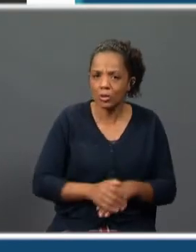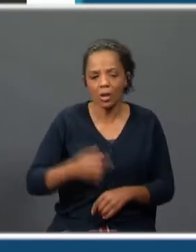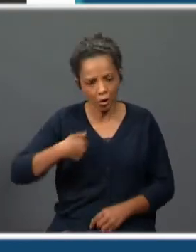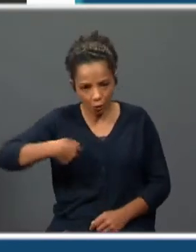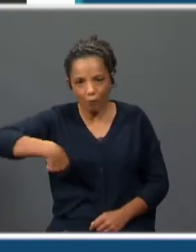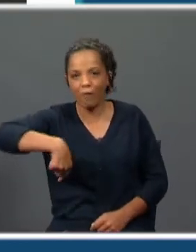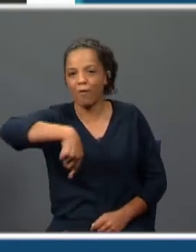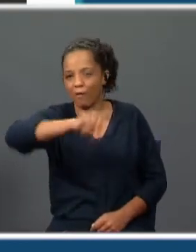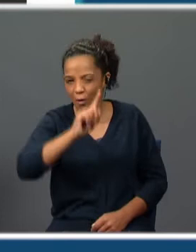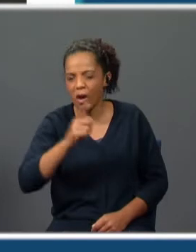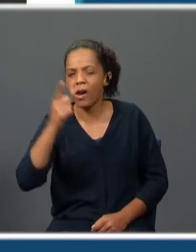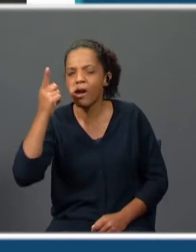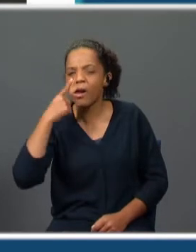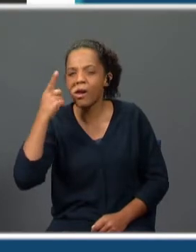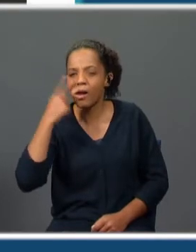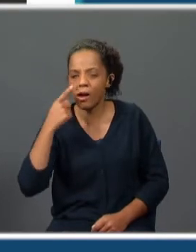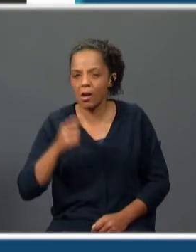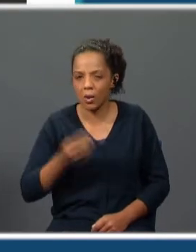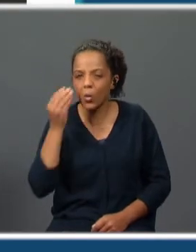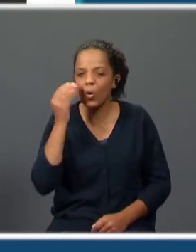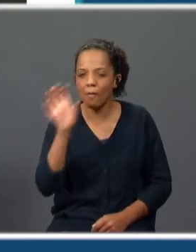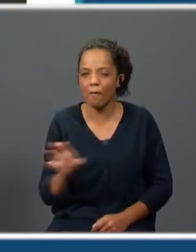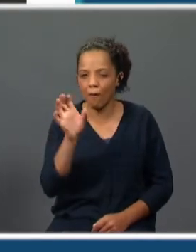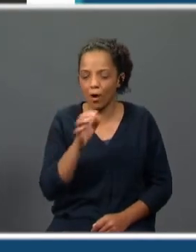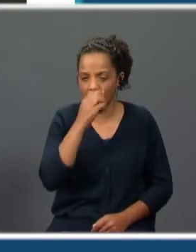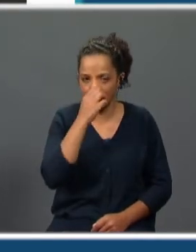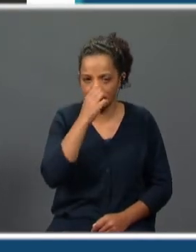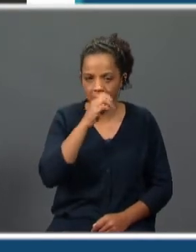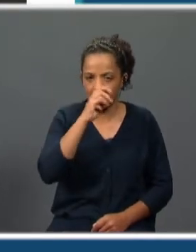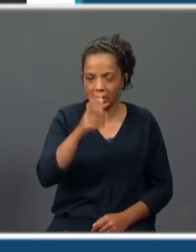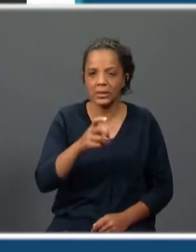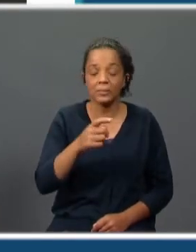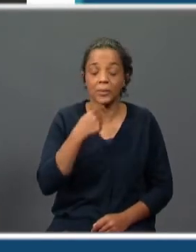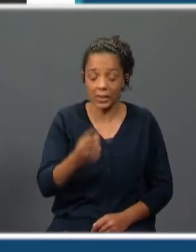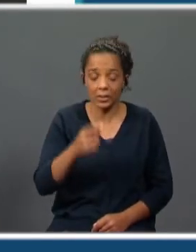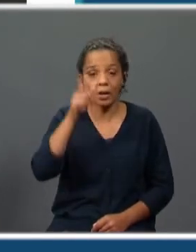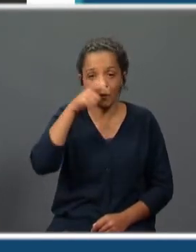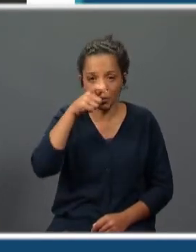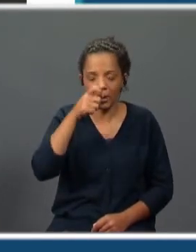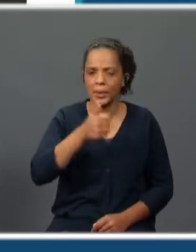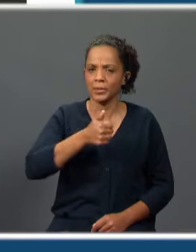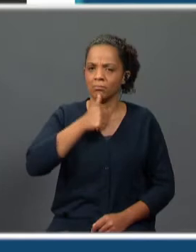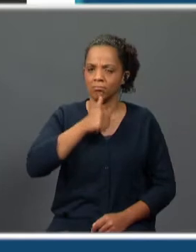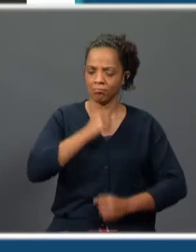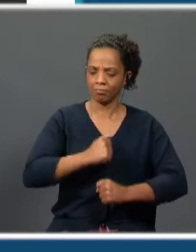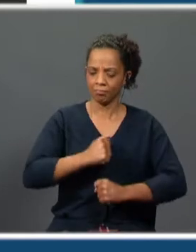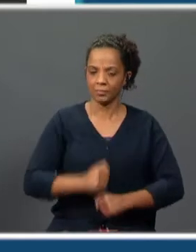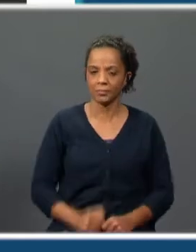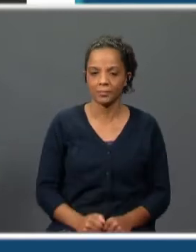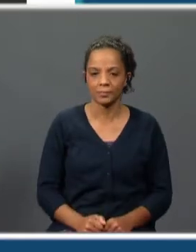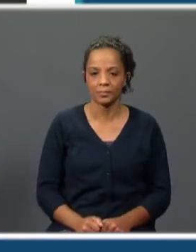vou e veremos como isso há de ser, disse a formiga, toda decidida.